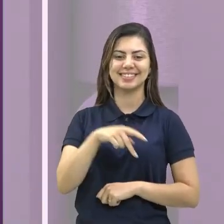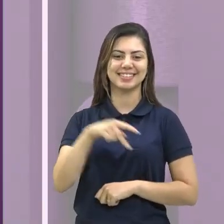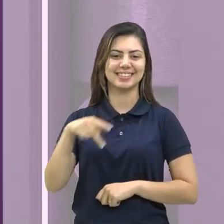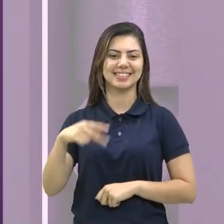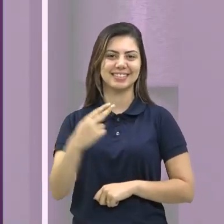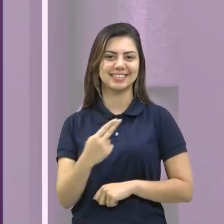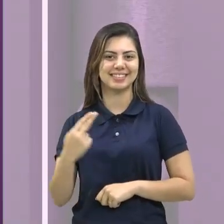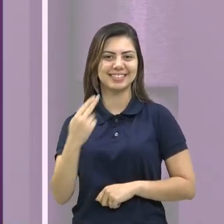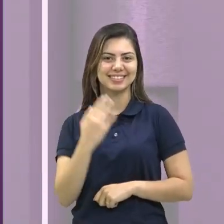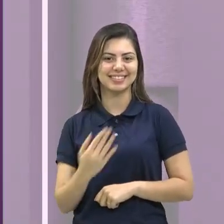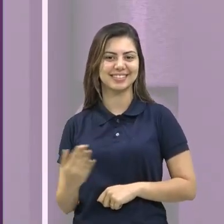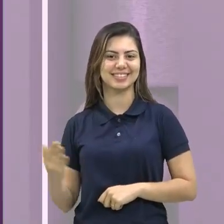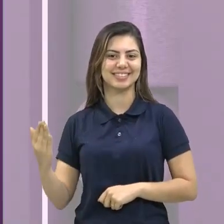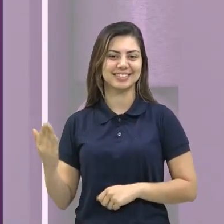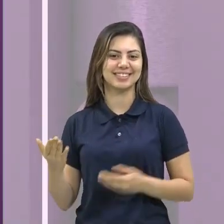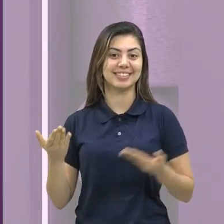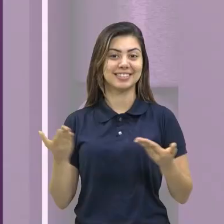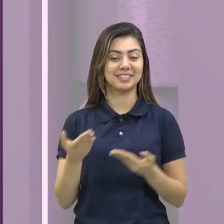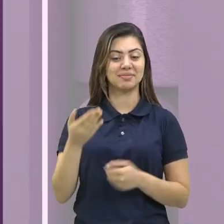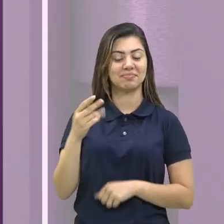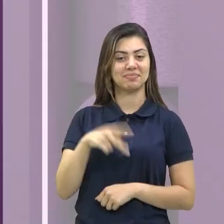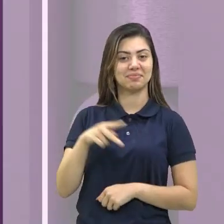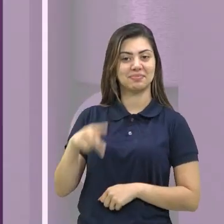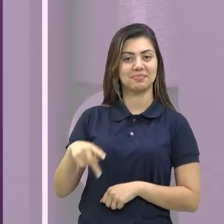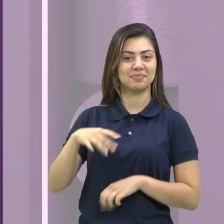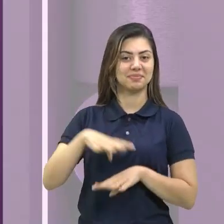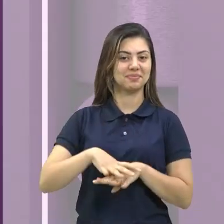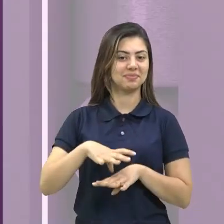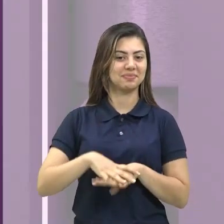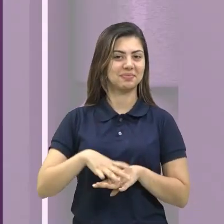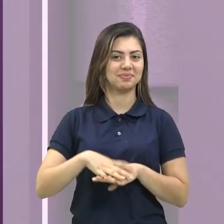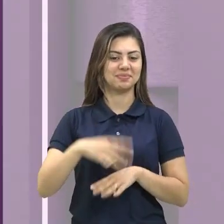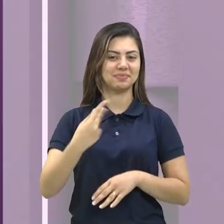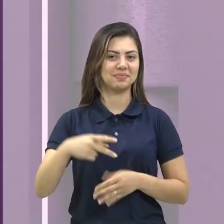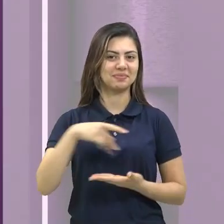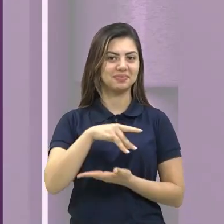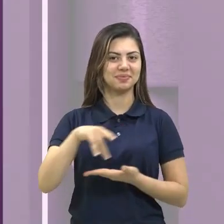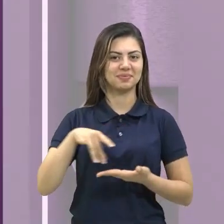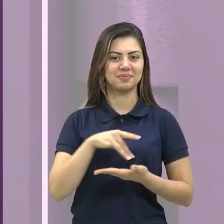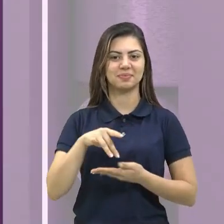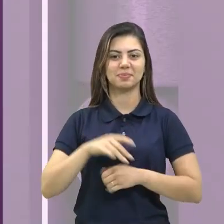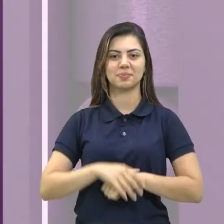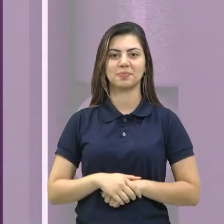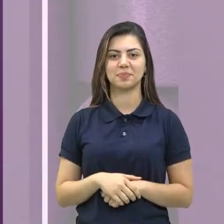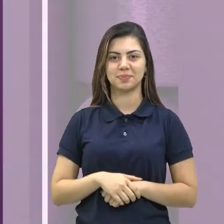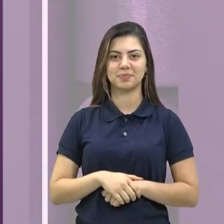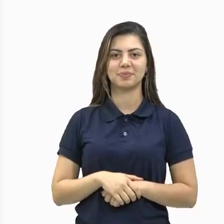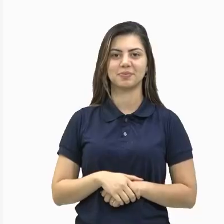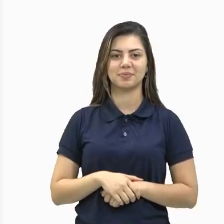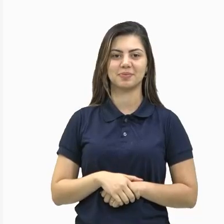Antônio Paulo, professor de matemática do Centro de Mídia do Amazonas. E vamos ver o que temos para a nossa aula?